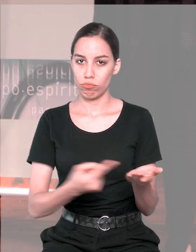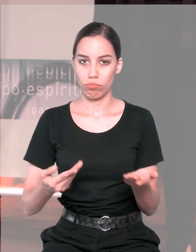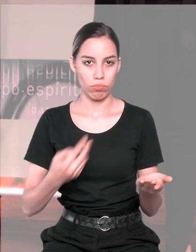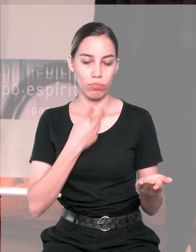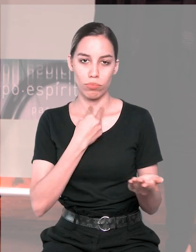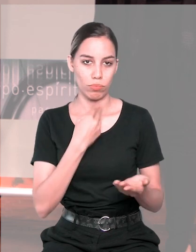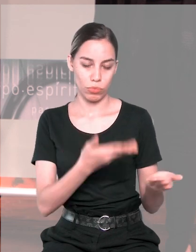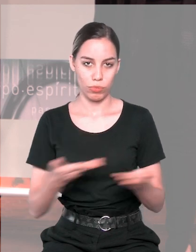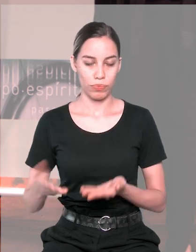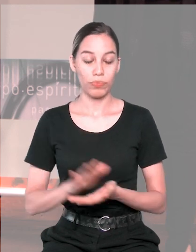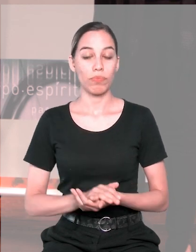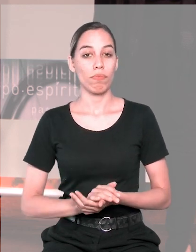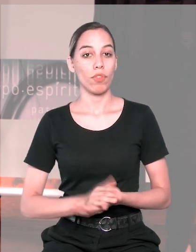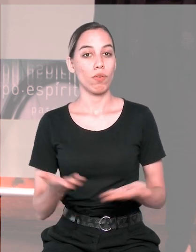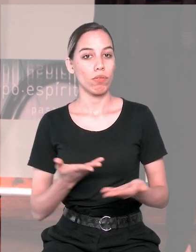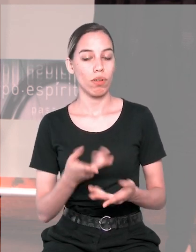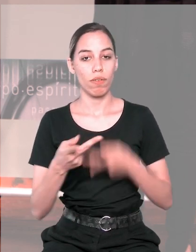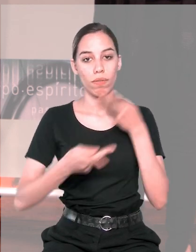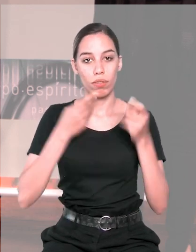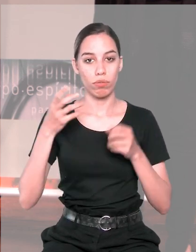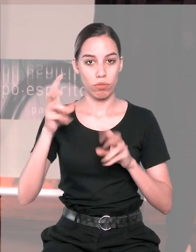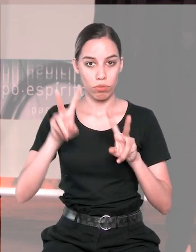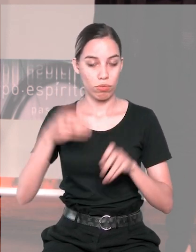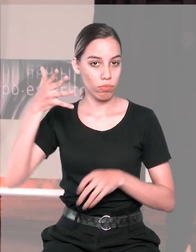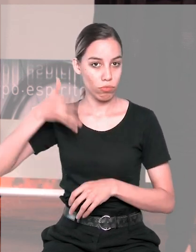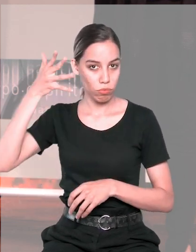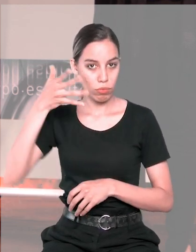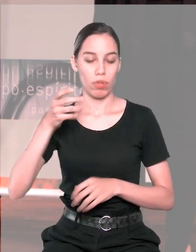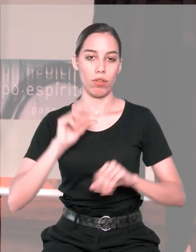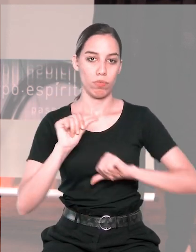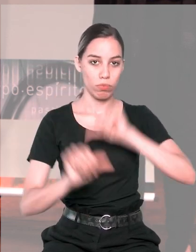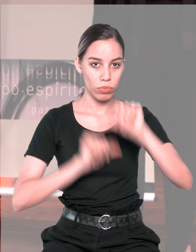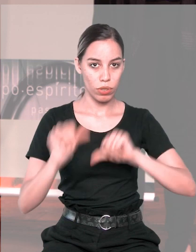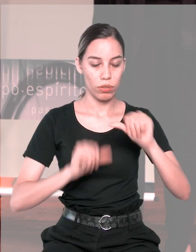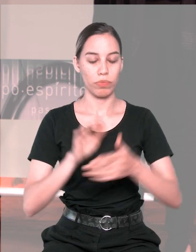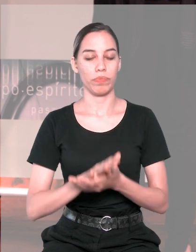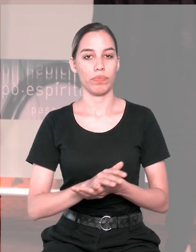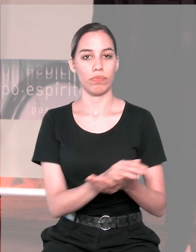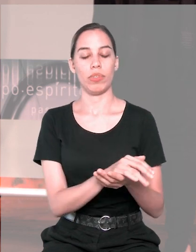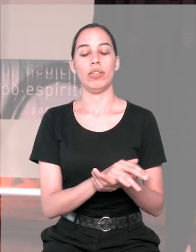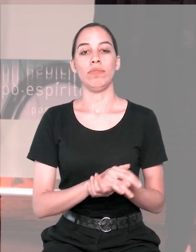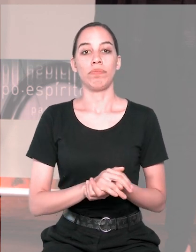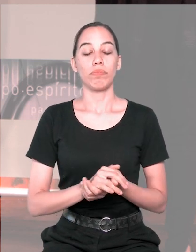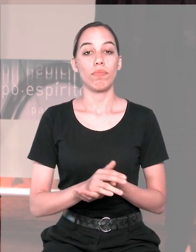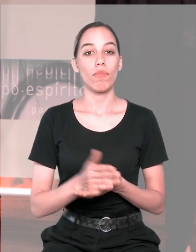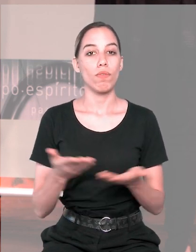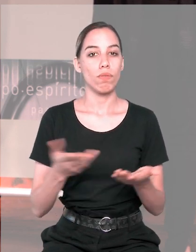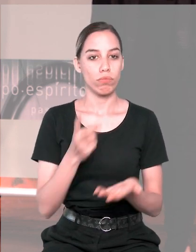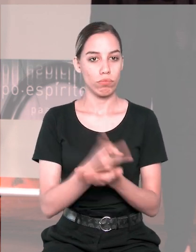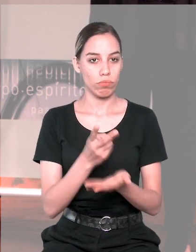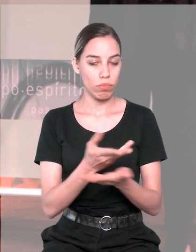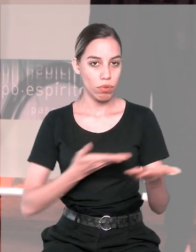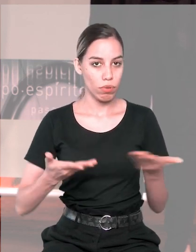filosóficos, Mutações, e tem como tema Valéry e a antropologia do espírito. O Sempre